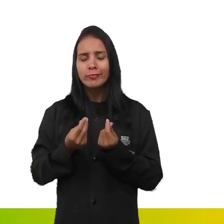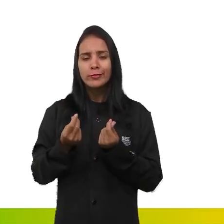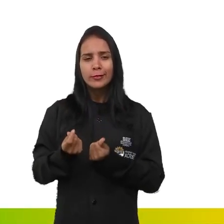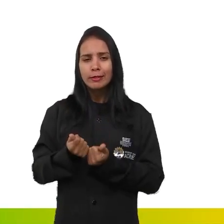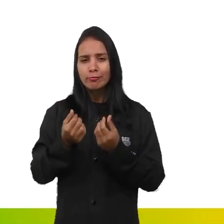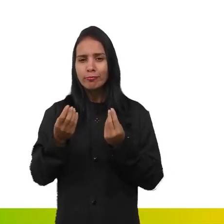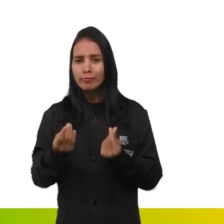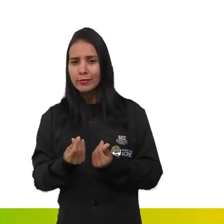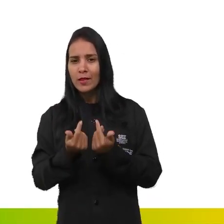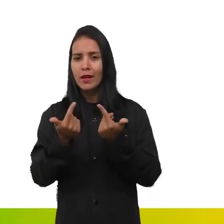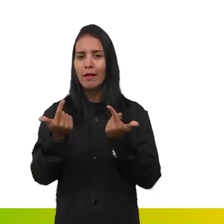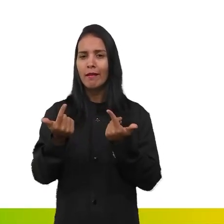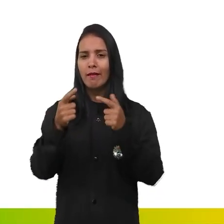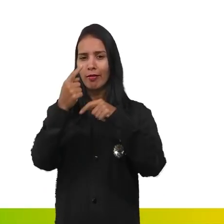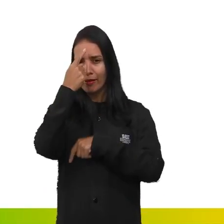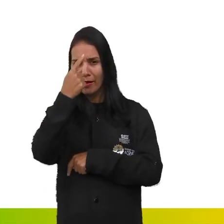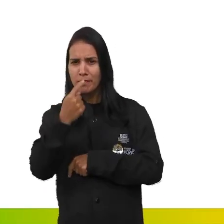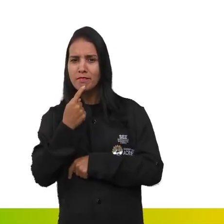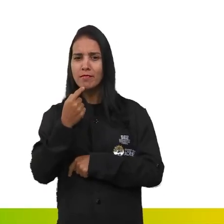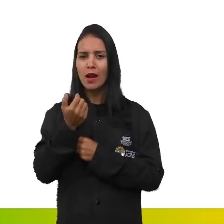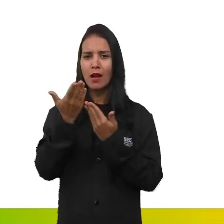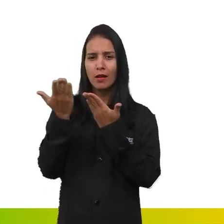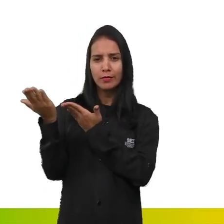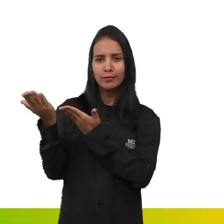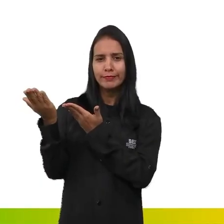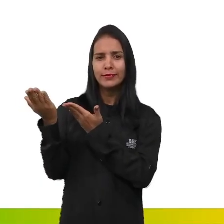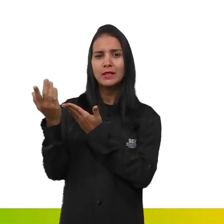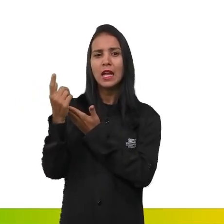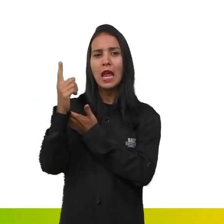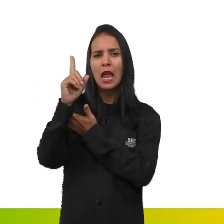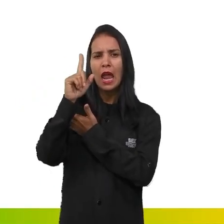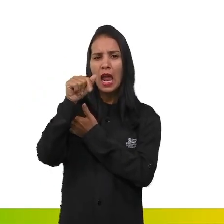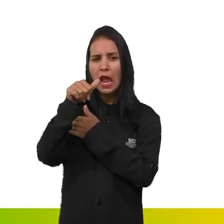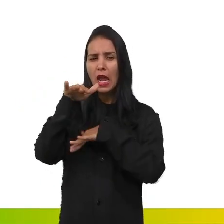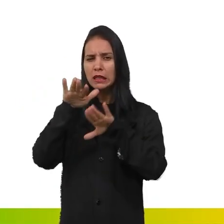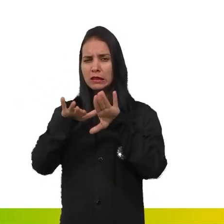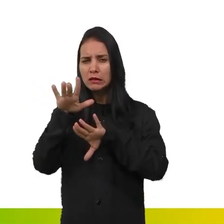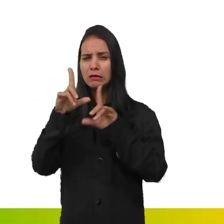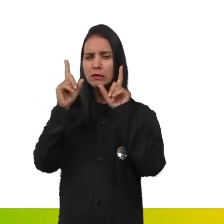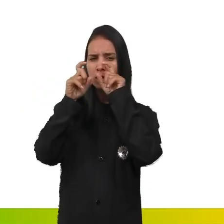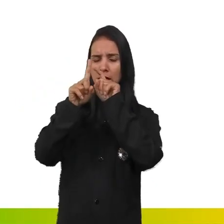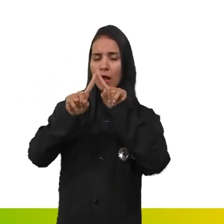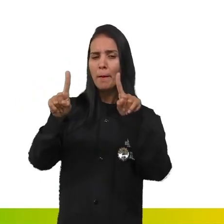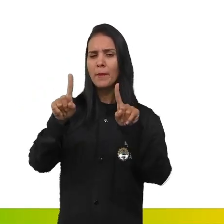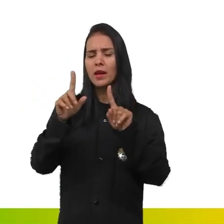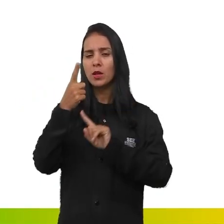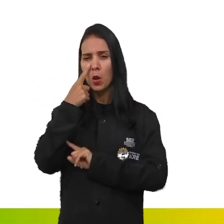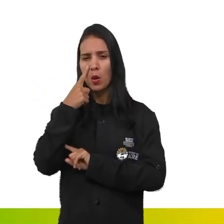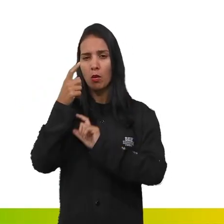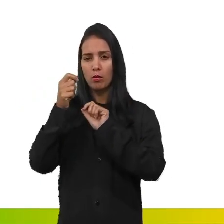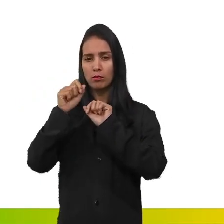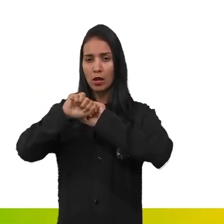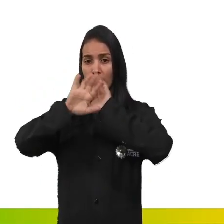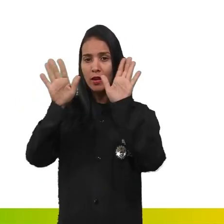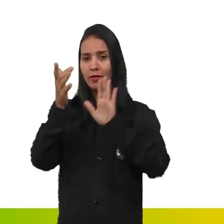pouco difícil da gente ver as coisas, mas não é tão complicado, tá? Vamos ver. O volume